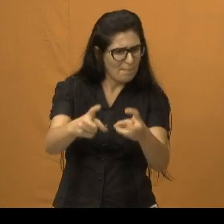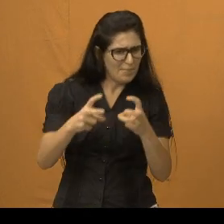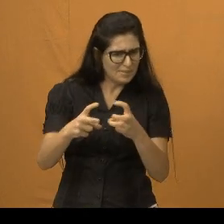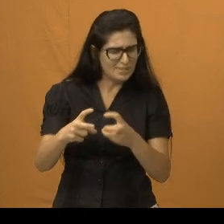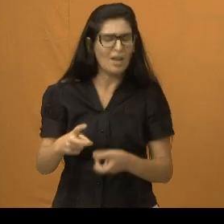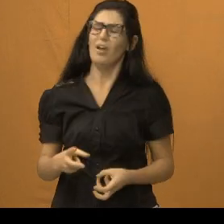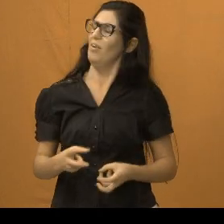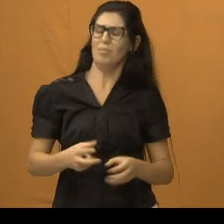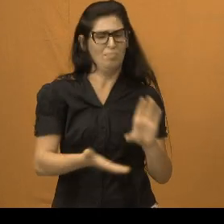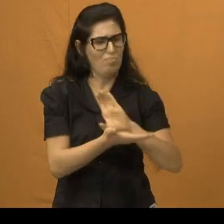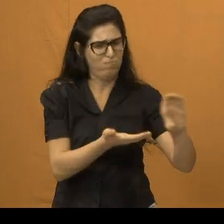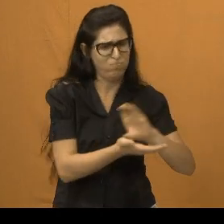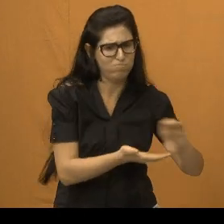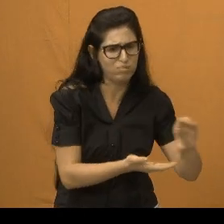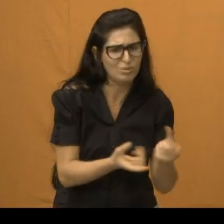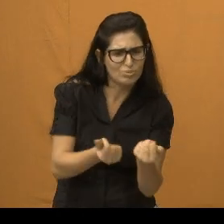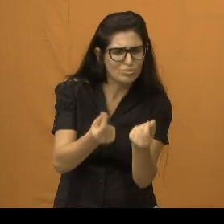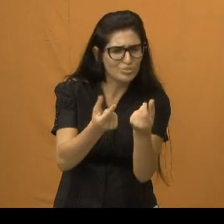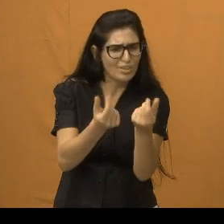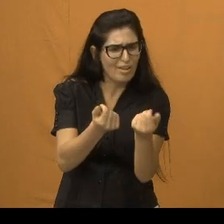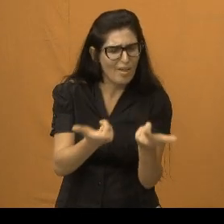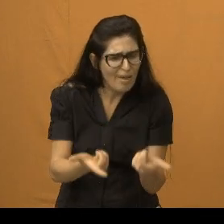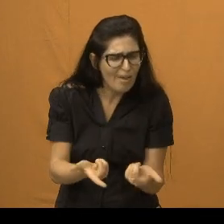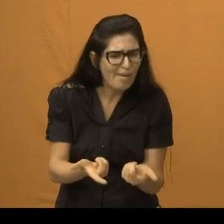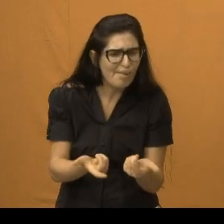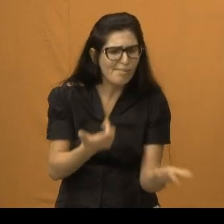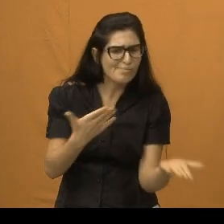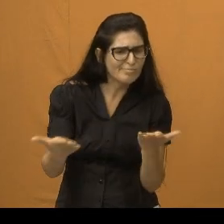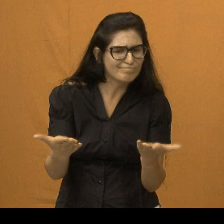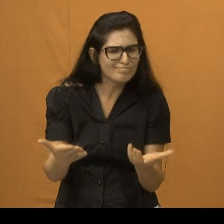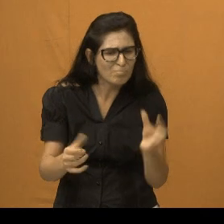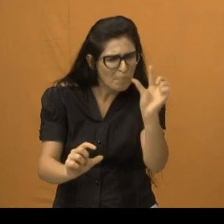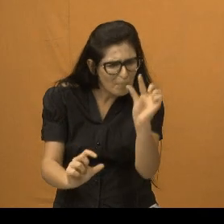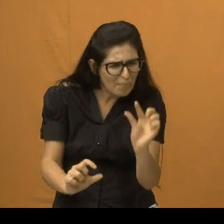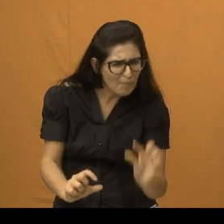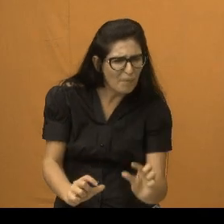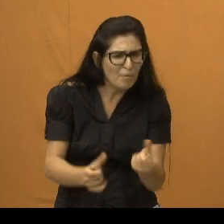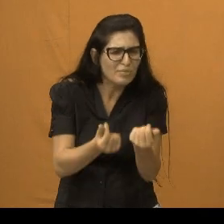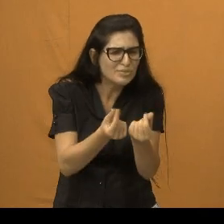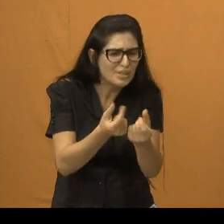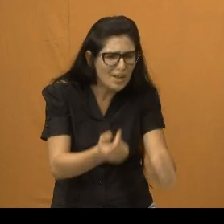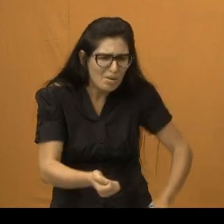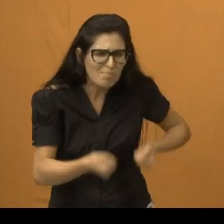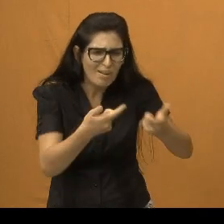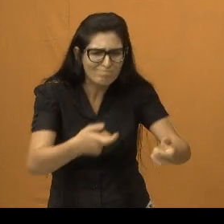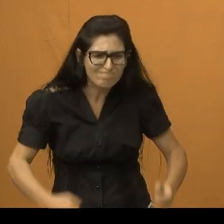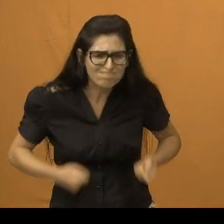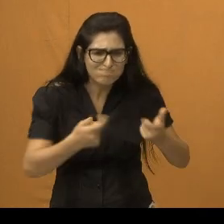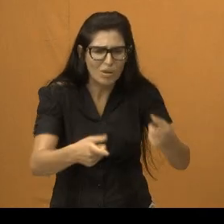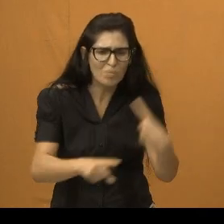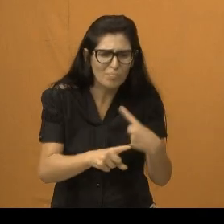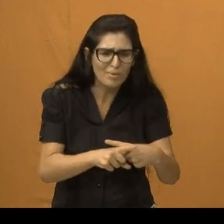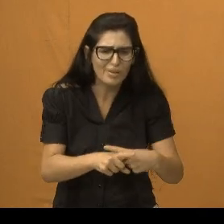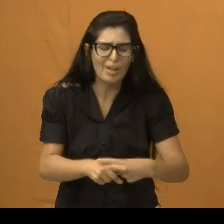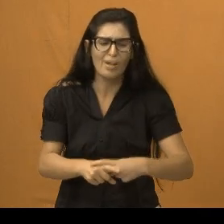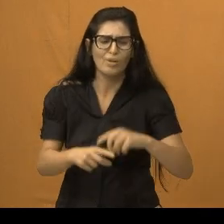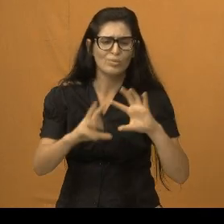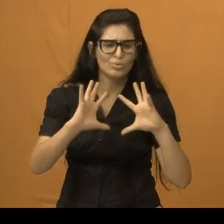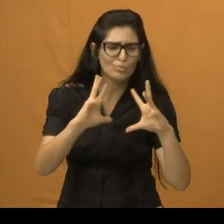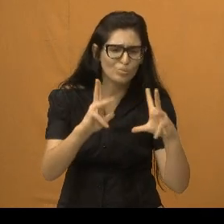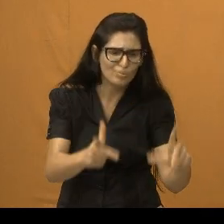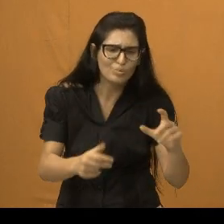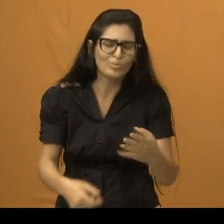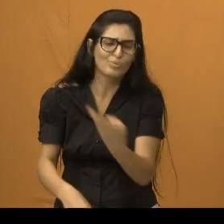receita de capital, que nós tínhamos uma receita de capital muito pequena, porque as transferências da União e do Estado